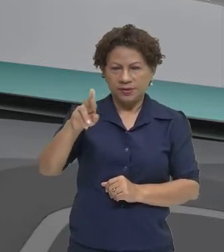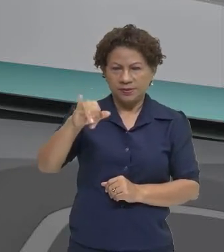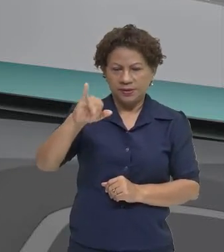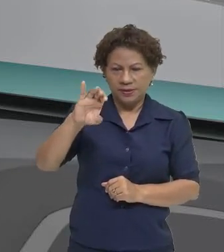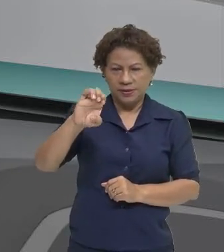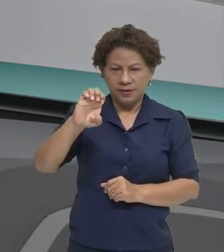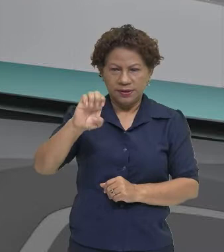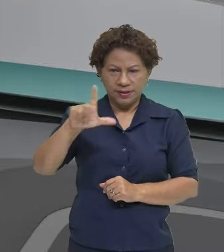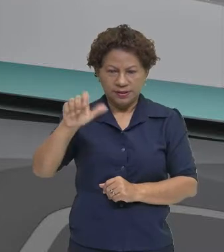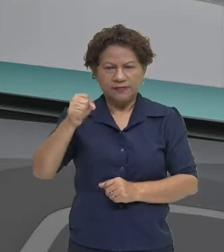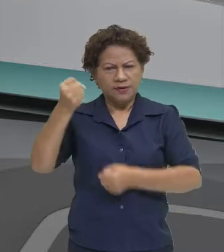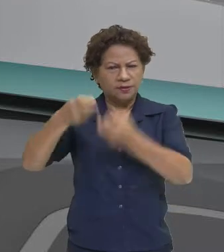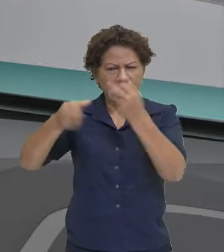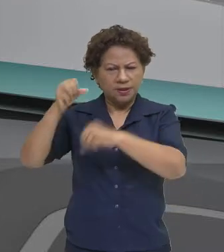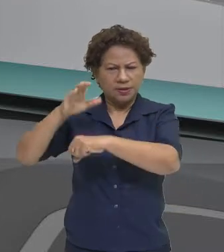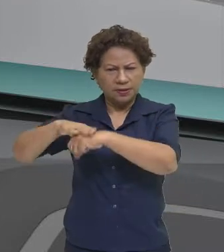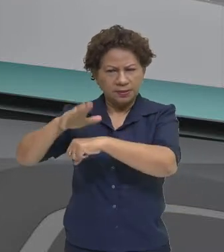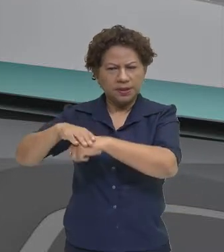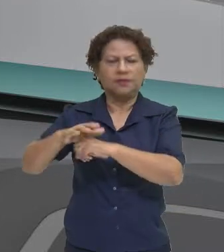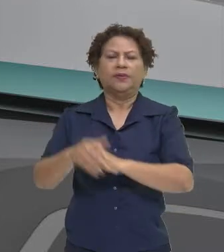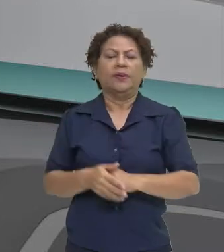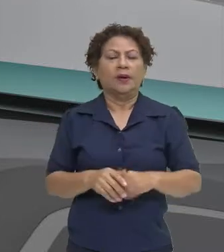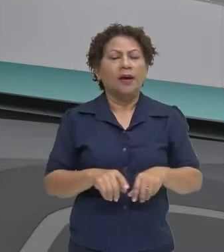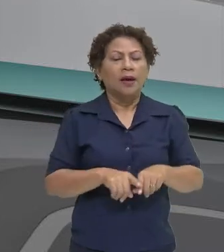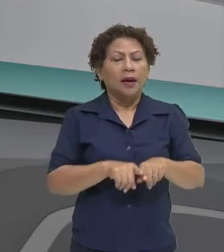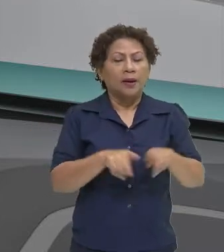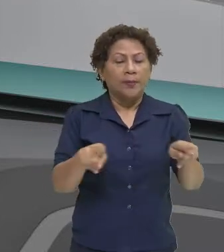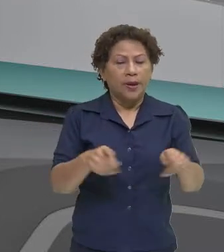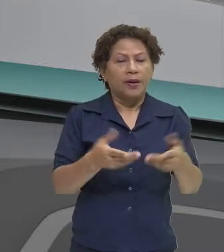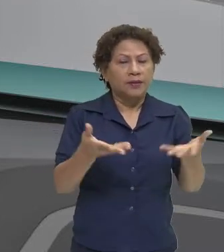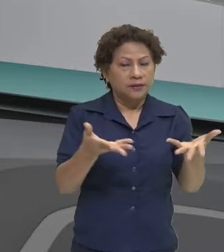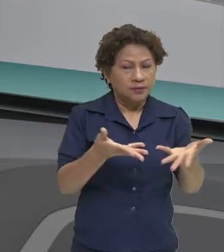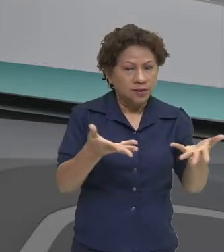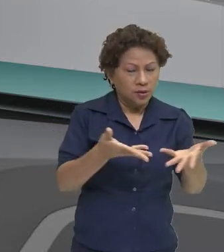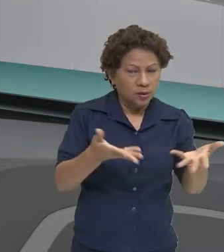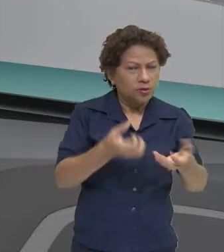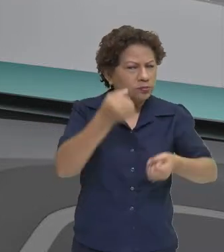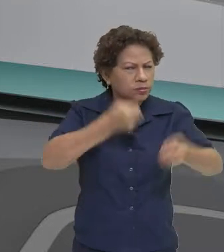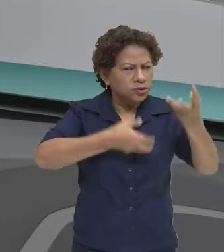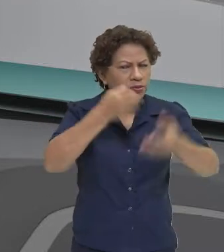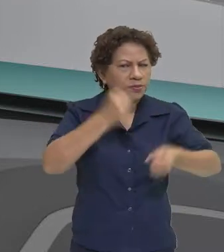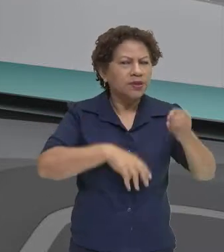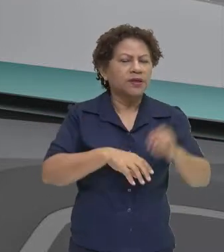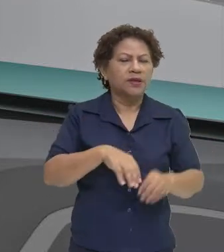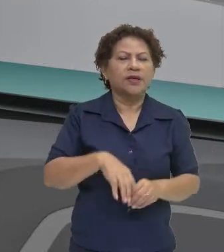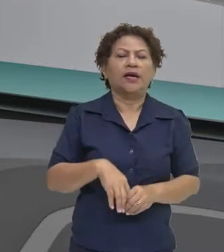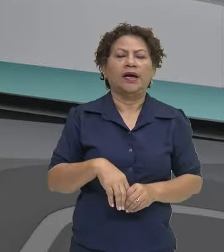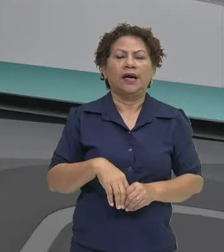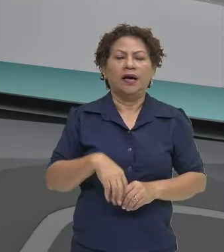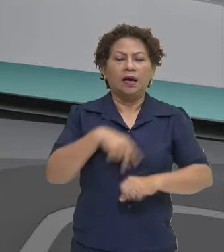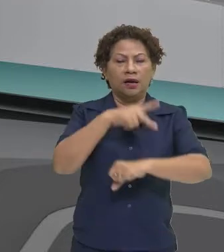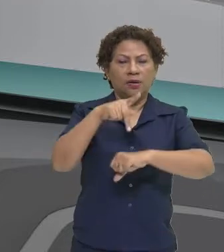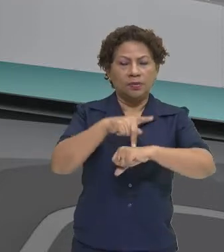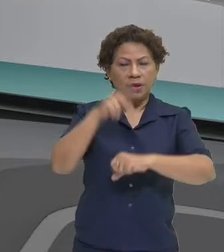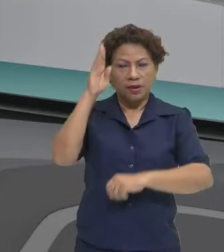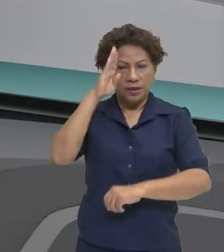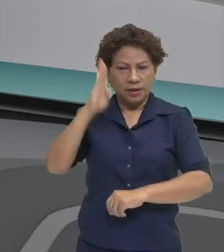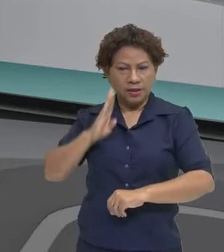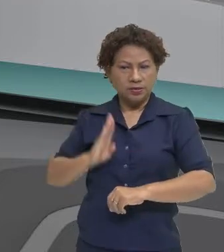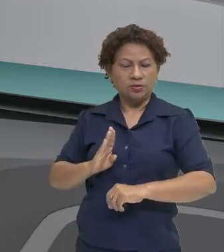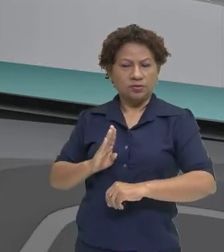desses conceitos. Mas aí, o Brasil, nós precisamos também conhecer não só o que acontece no